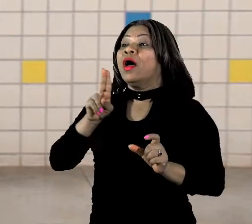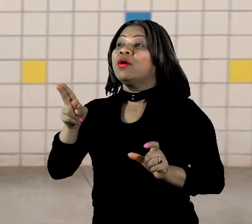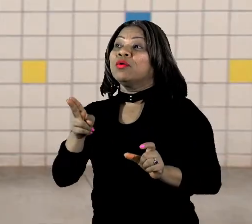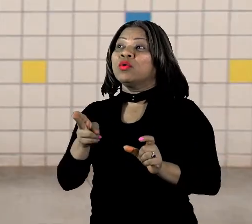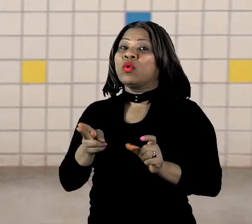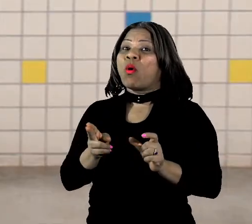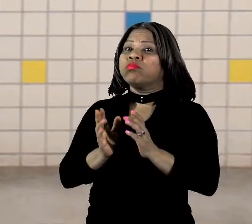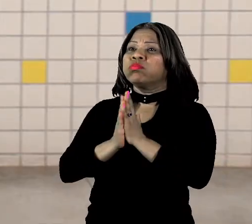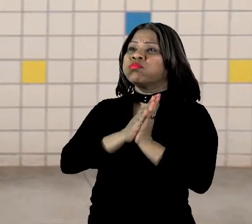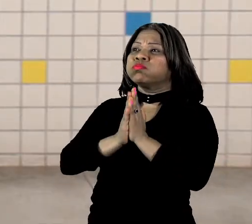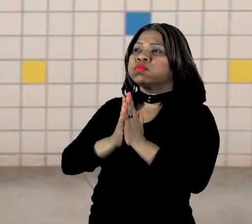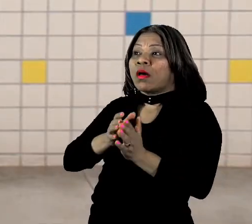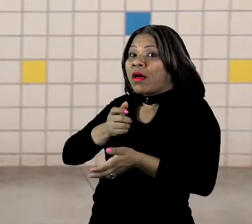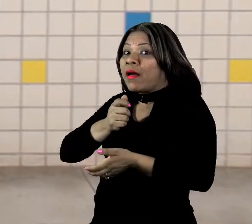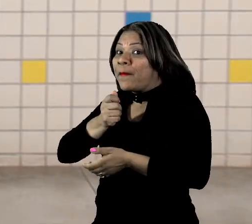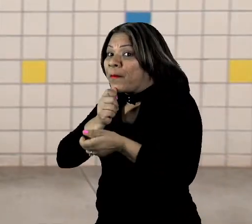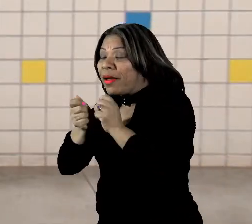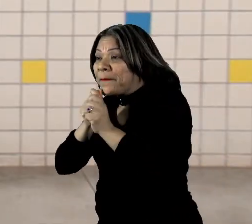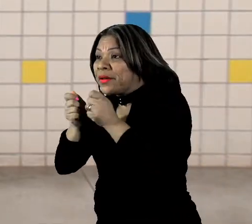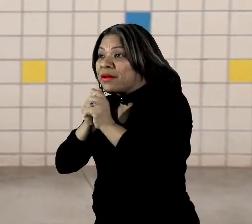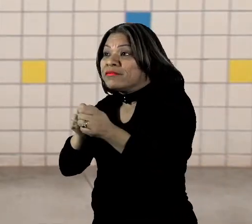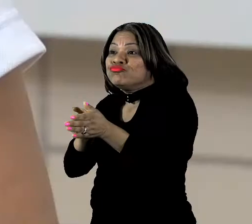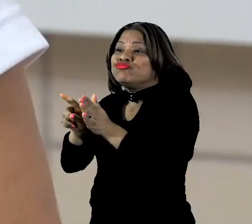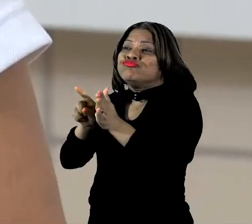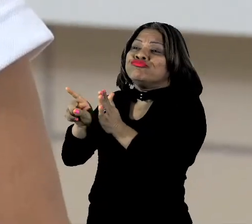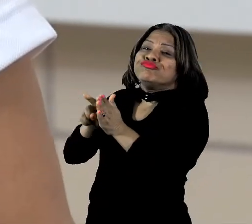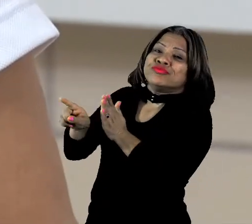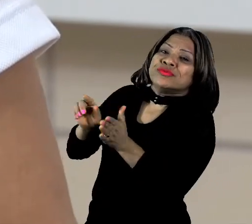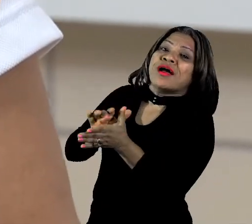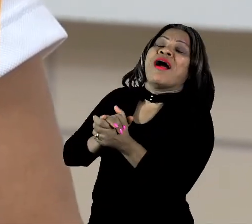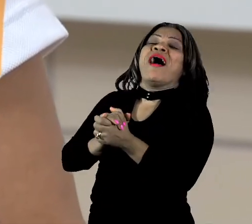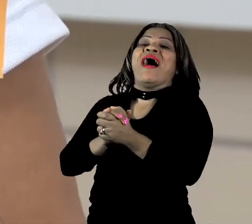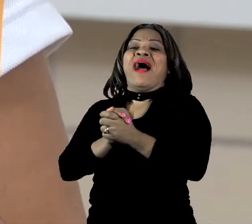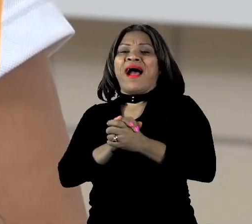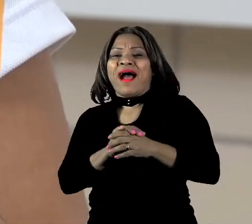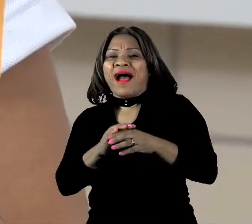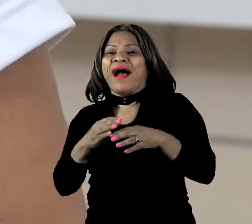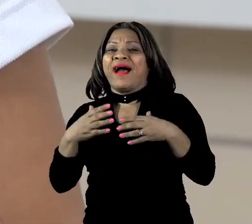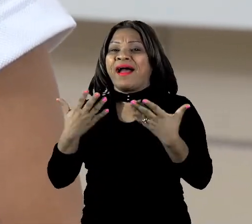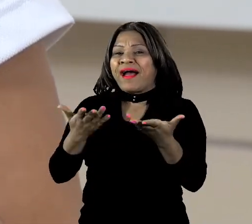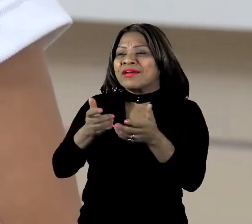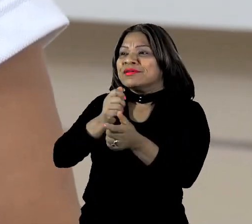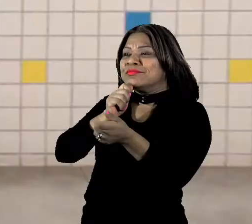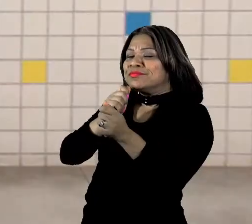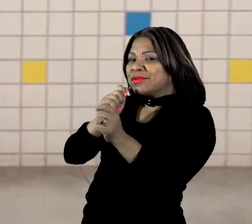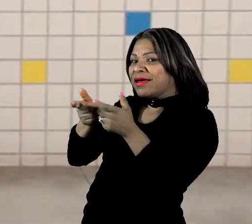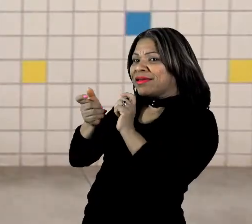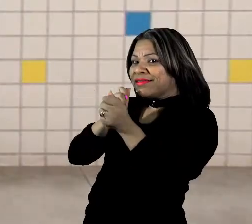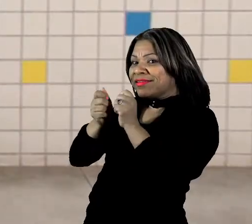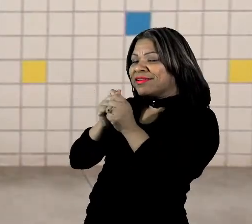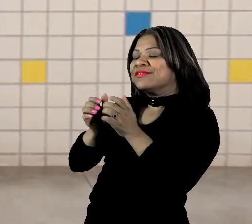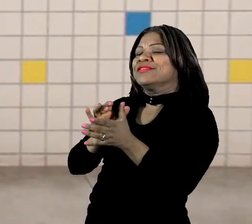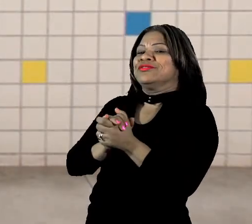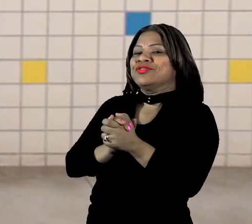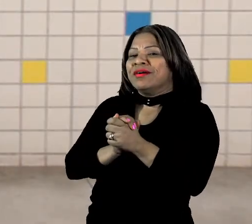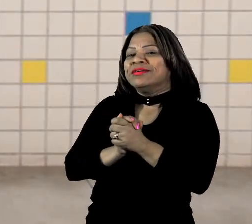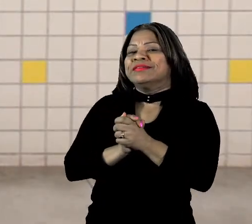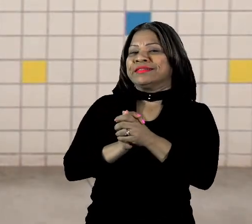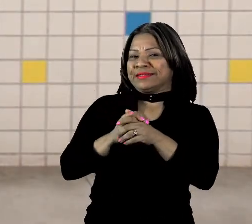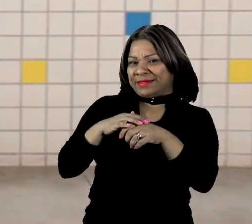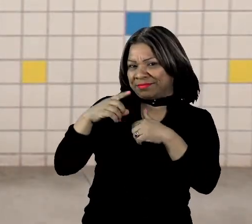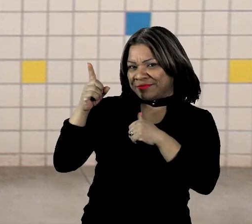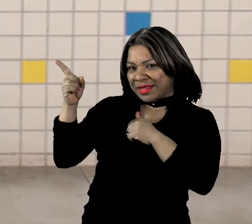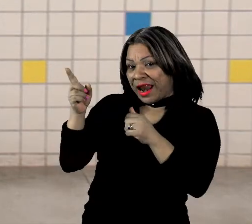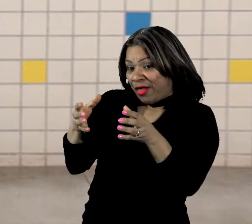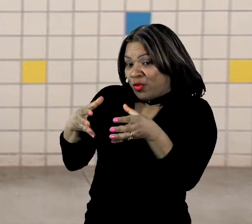Qual era a entrevistadora? Lá quando a entrevista da turma do Sítio do Pica-Pau Amarelo, que entrevista a Sandra e o Paulo, lá do Palavra Cantada.